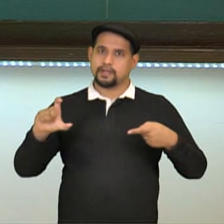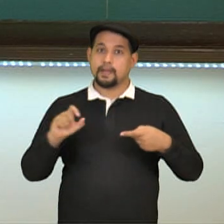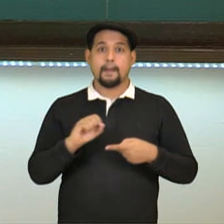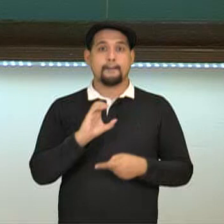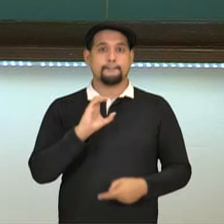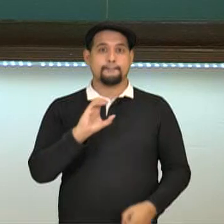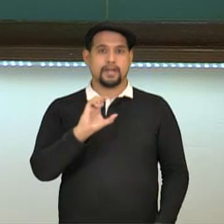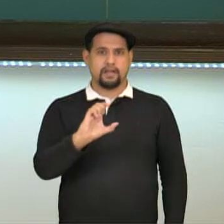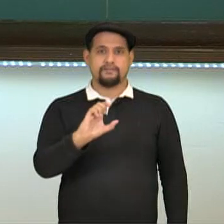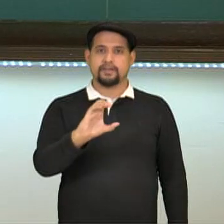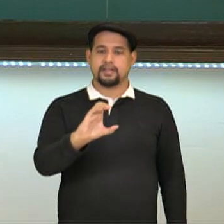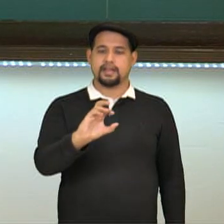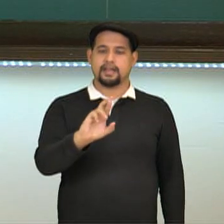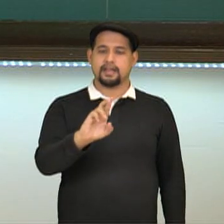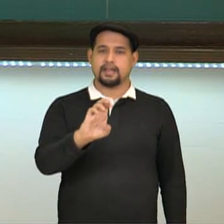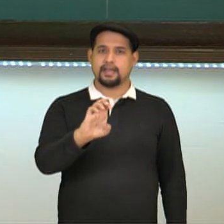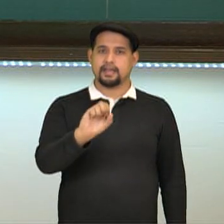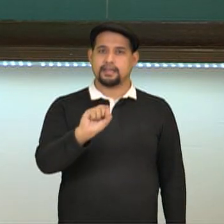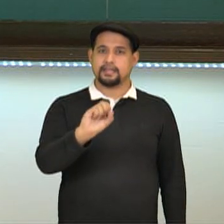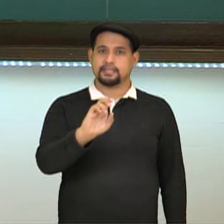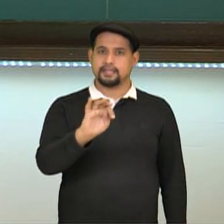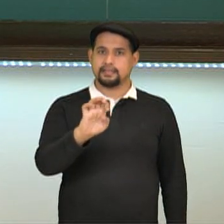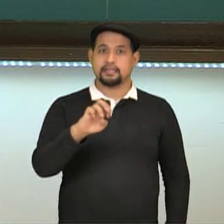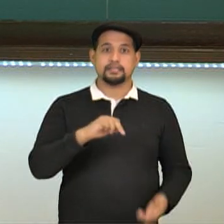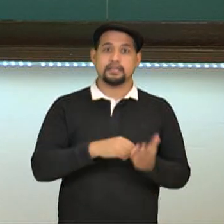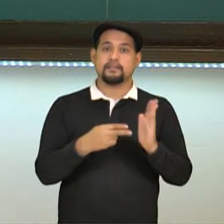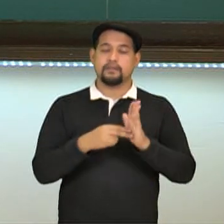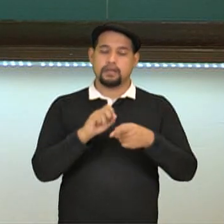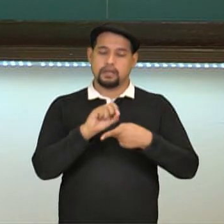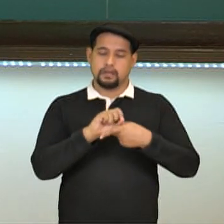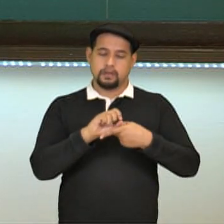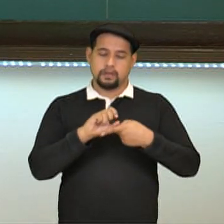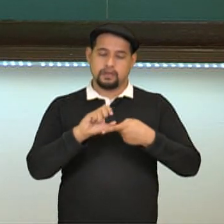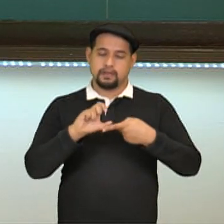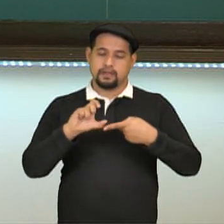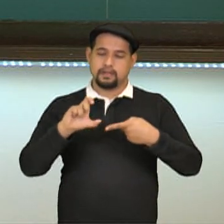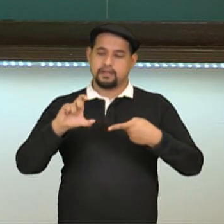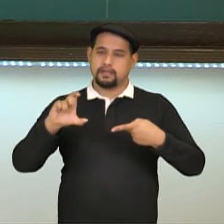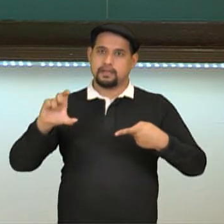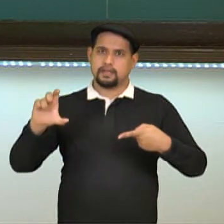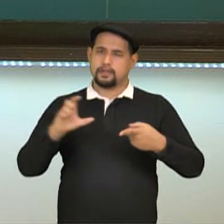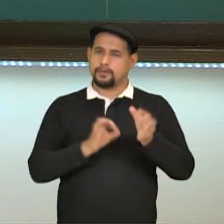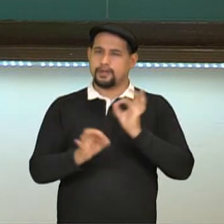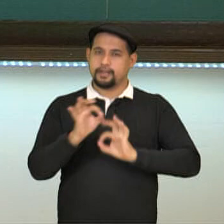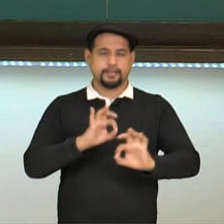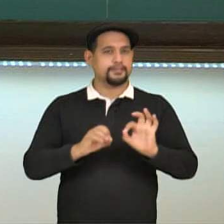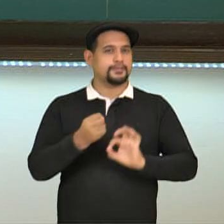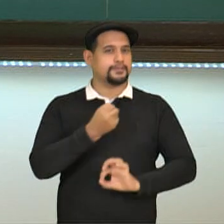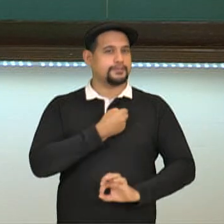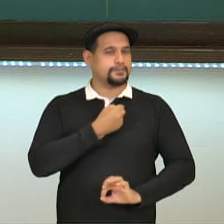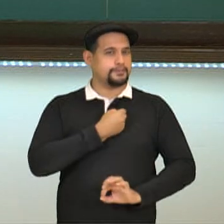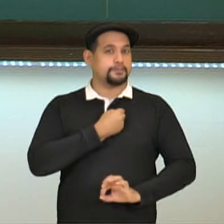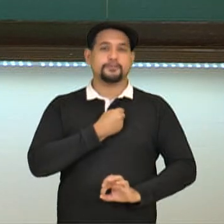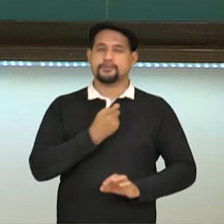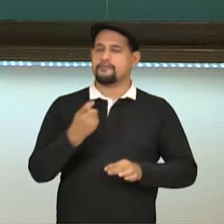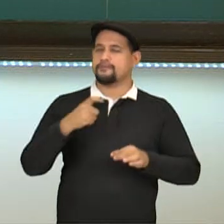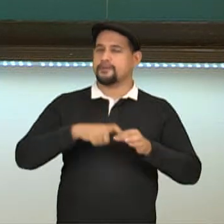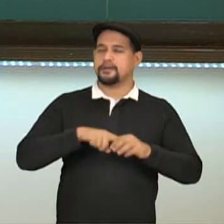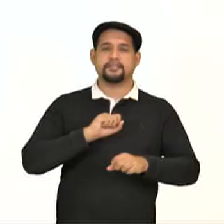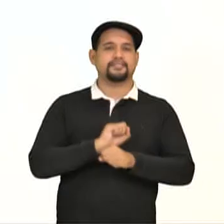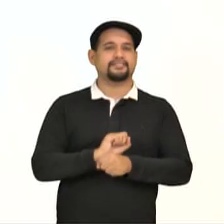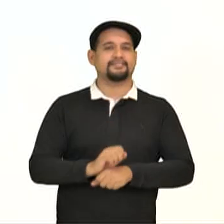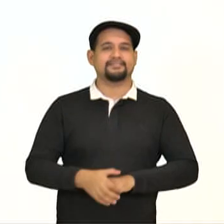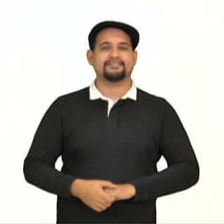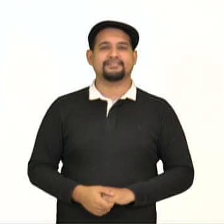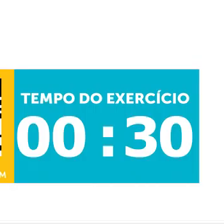palavrinha crescente é que cresce. Dada essa dica, organiza esses números na reta numérica que a gente já